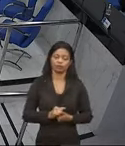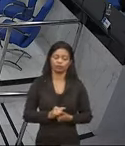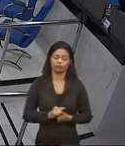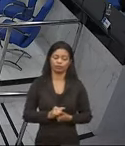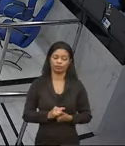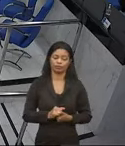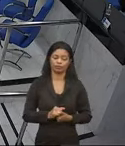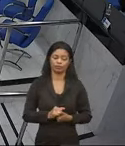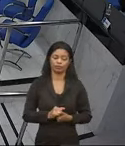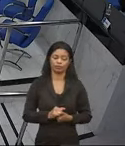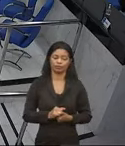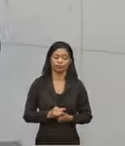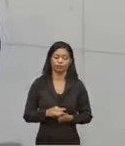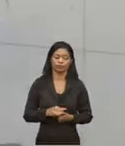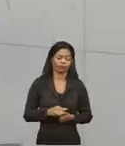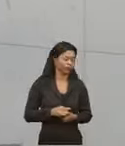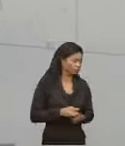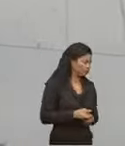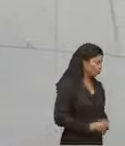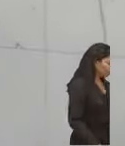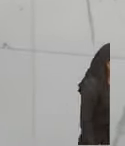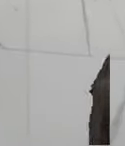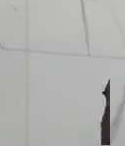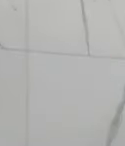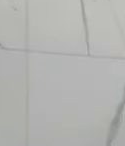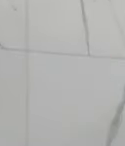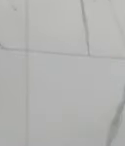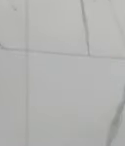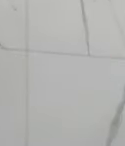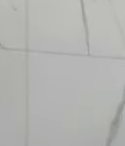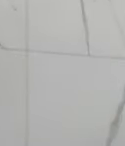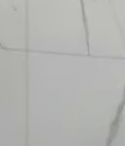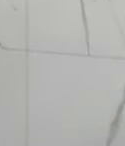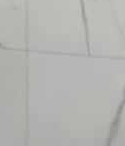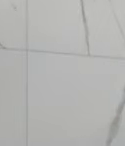Senhor presidente, senhores vereadores, público presente,